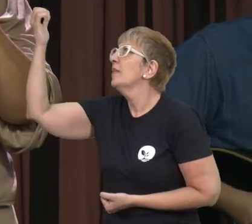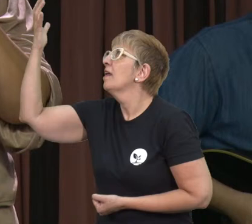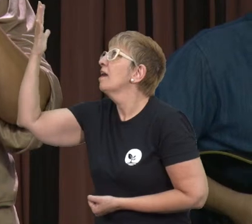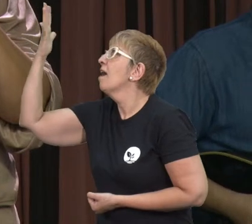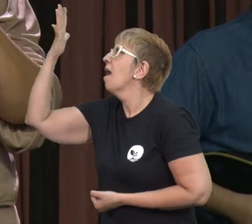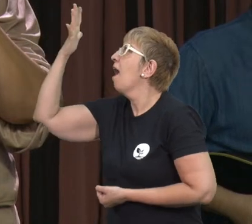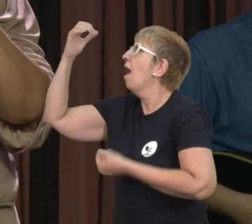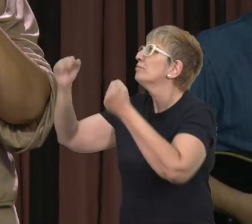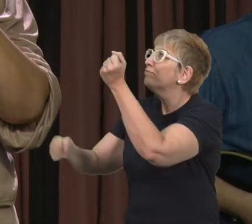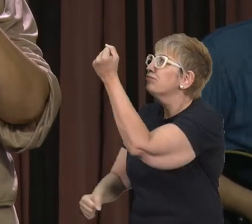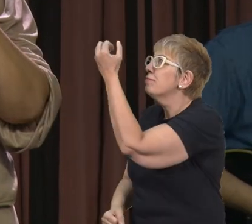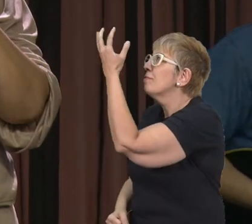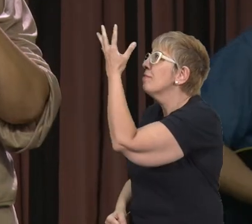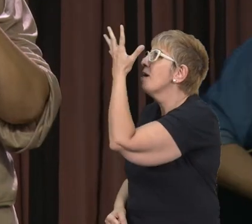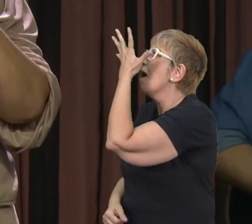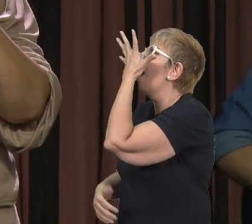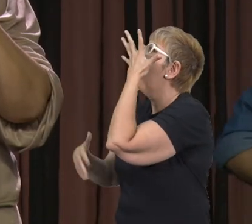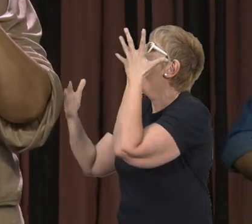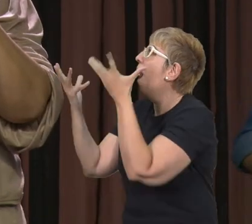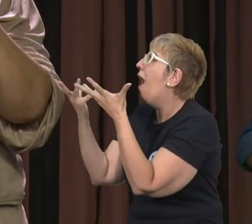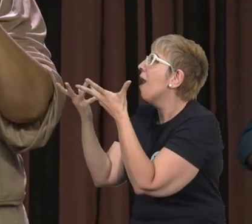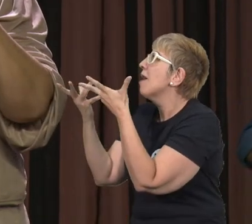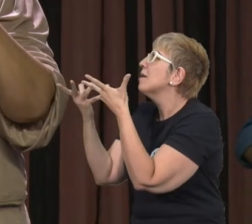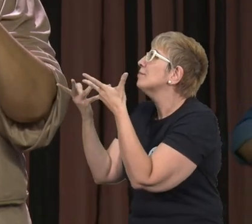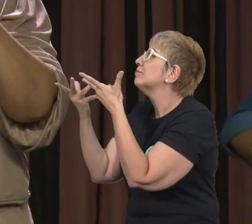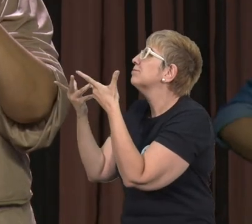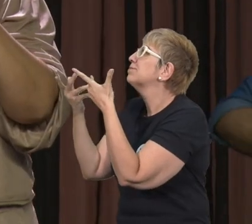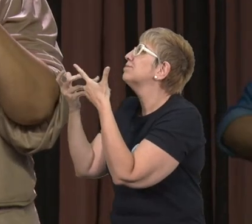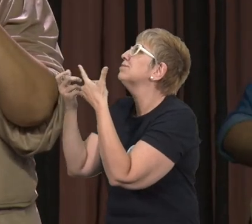sobre graça recebi,